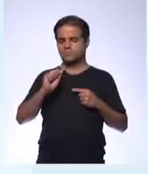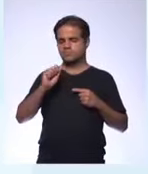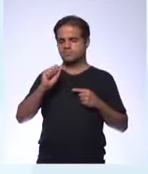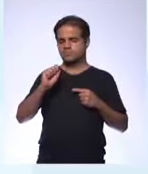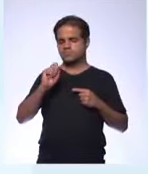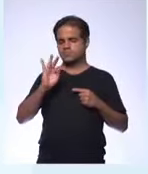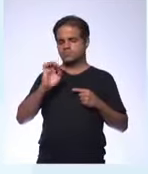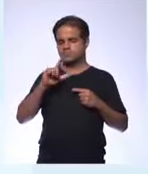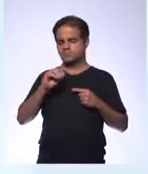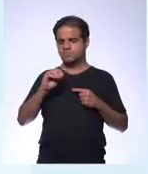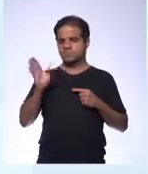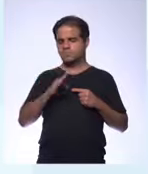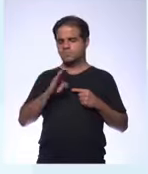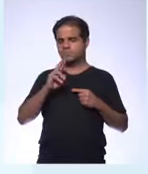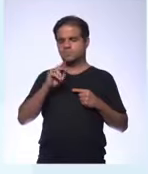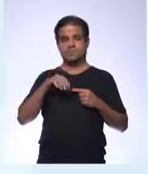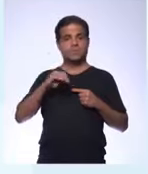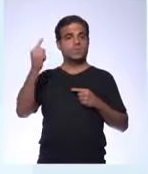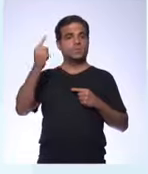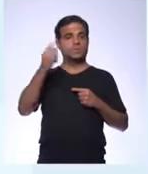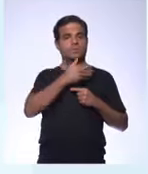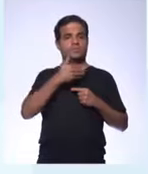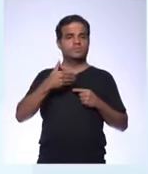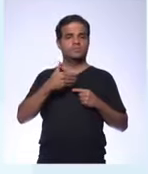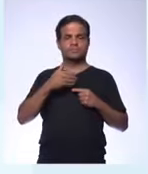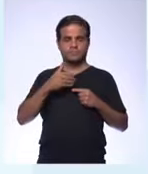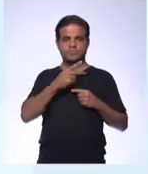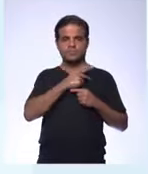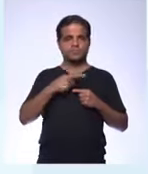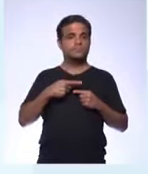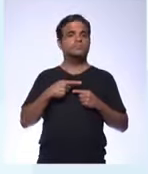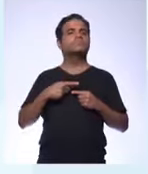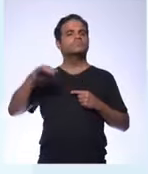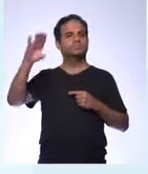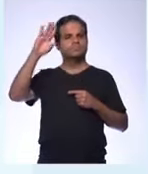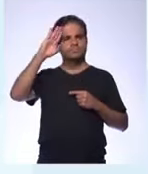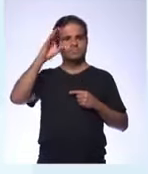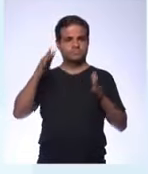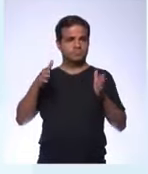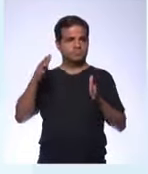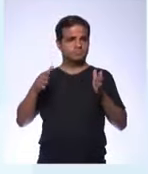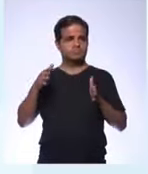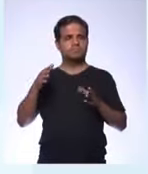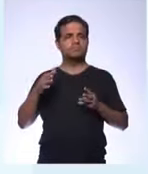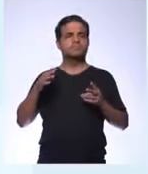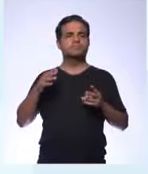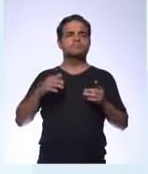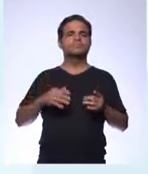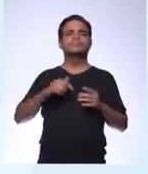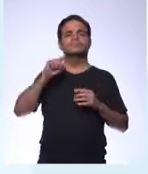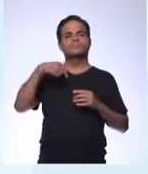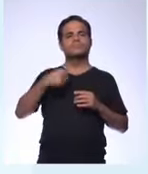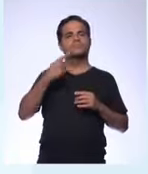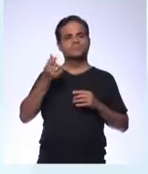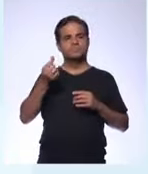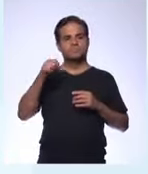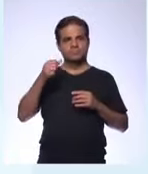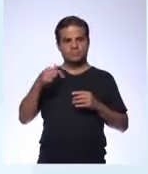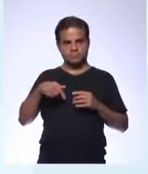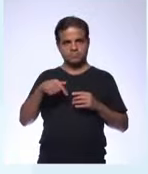foi o primeiro presidente aí, militar, ficou dentro desse período. Depois nós tivemos o Costa